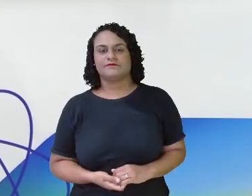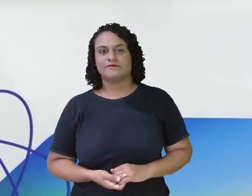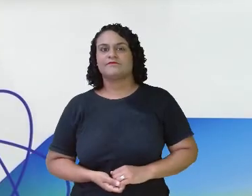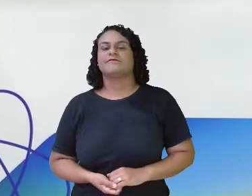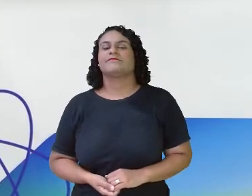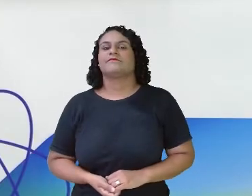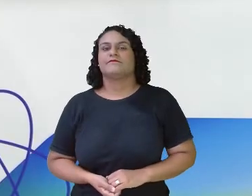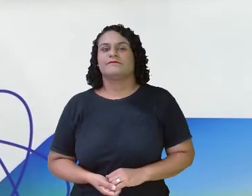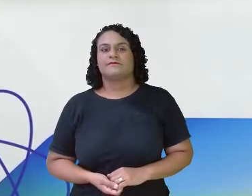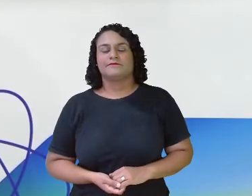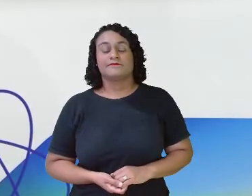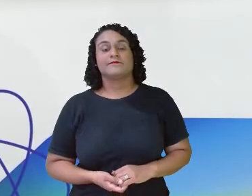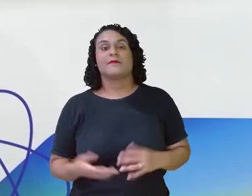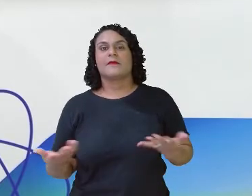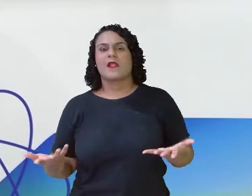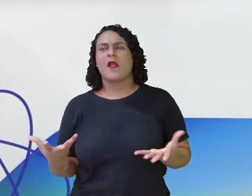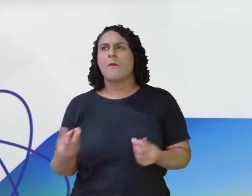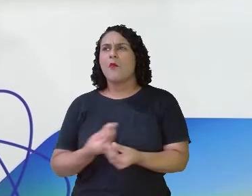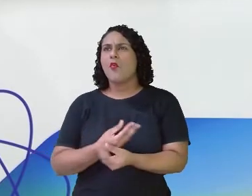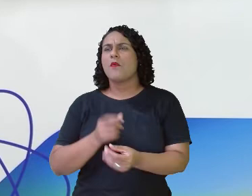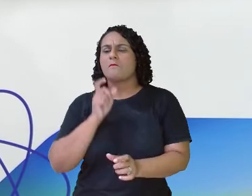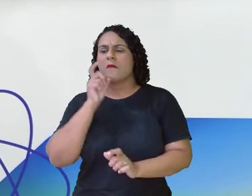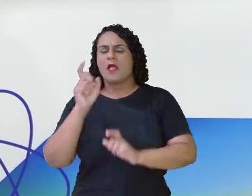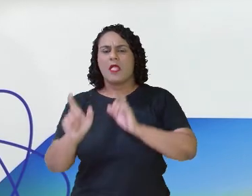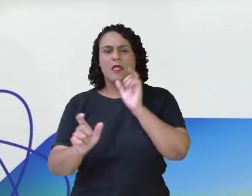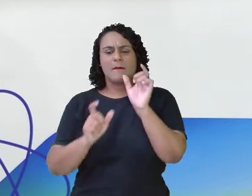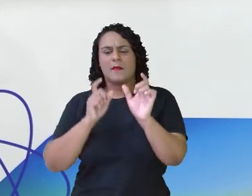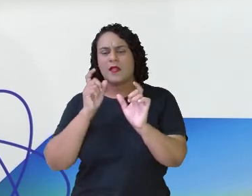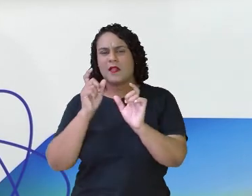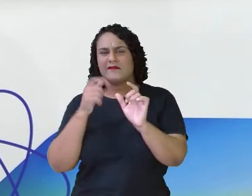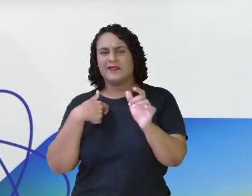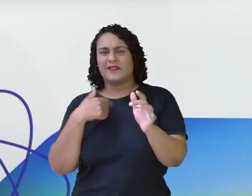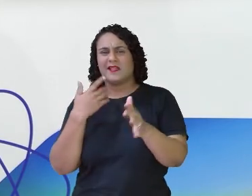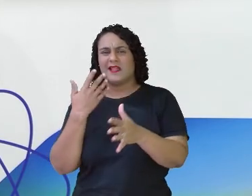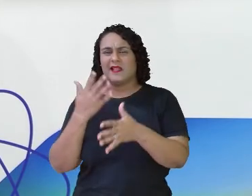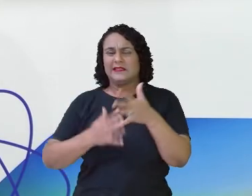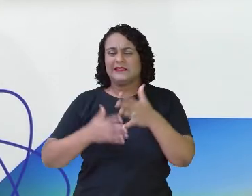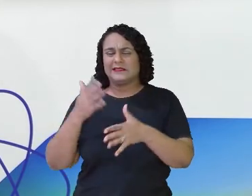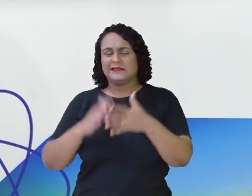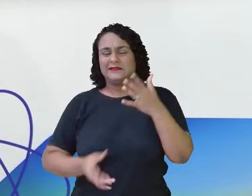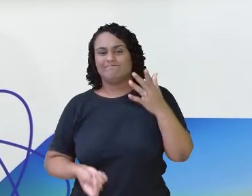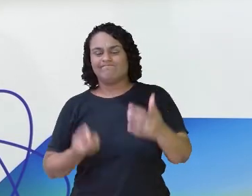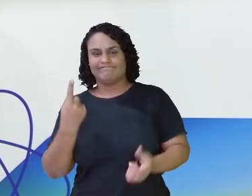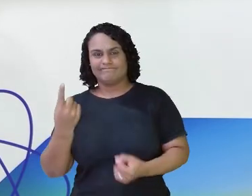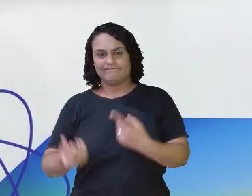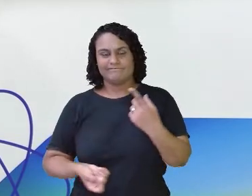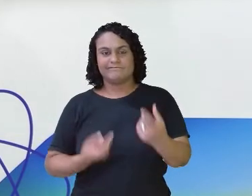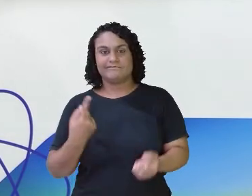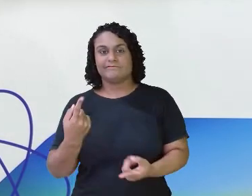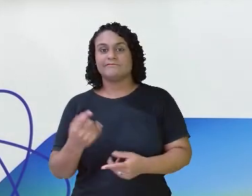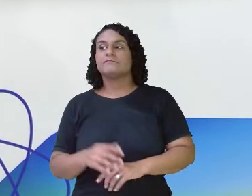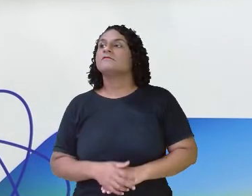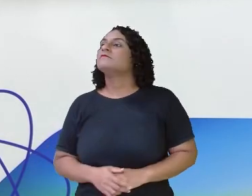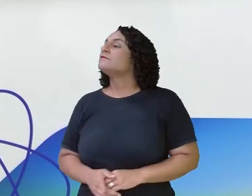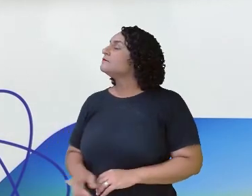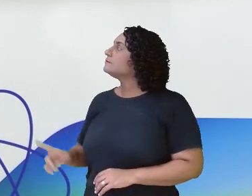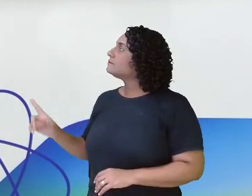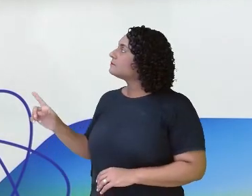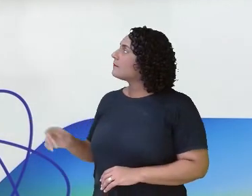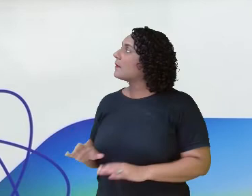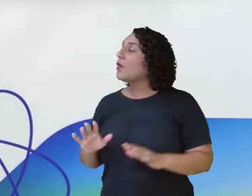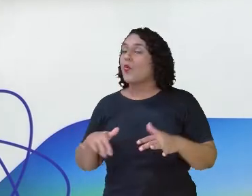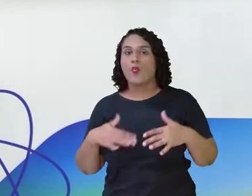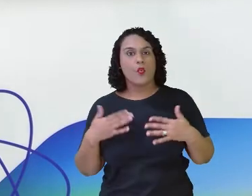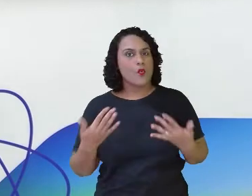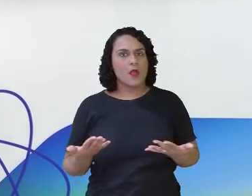Faz parte, né? São tantas palavras que às vezes a gente se atrapalha um pouco, mas faz parte. Nesse caso não foi dito